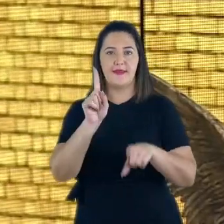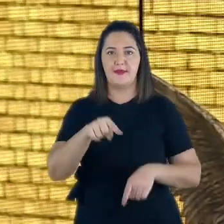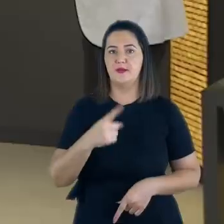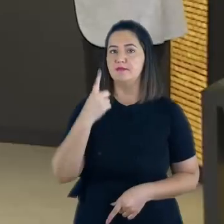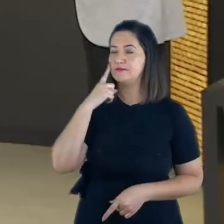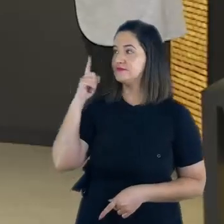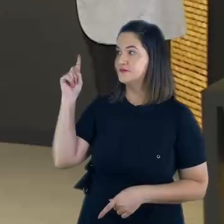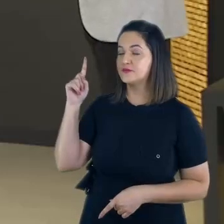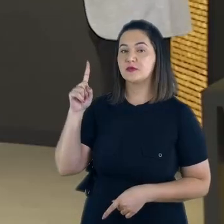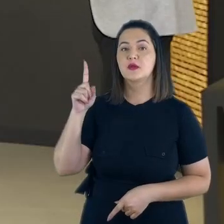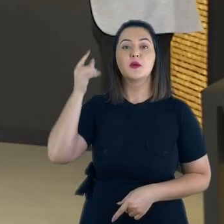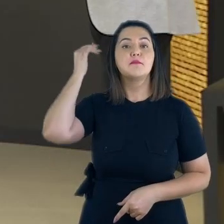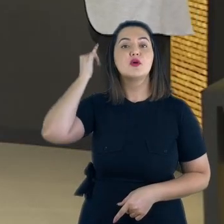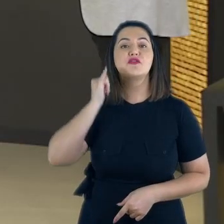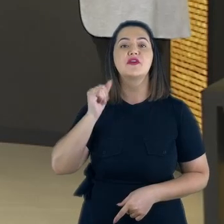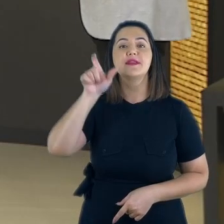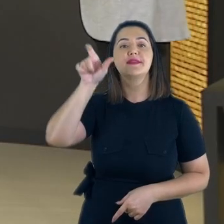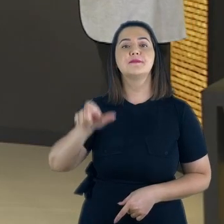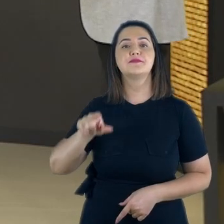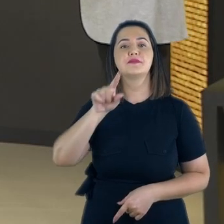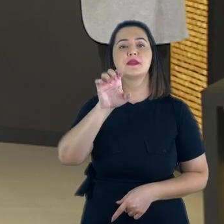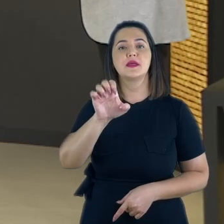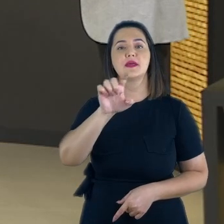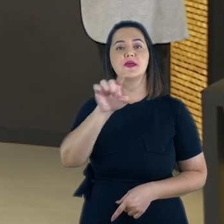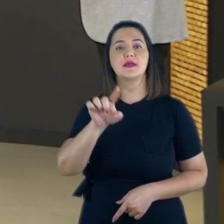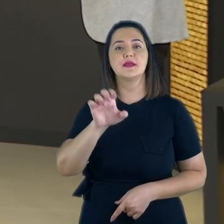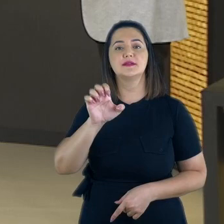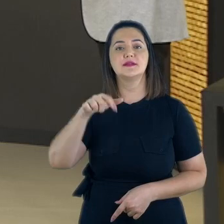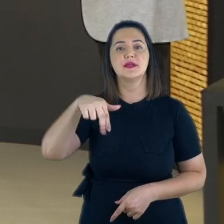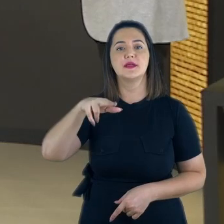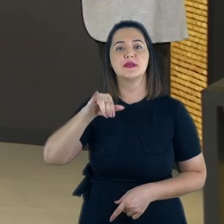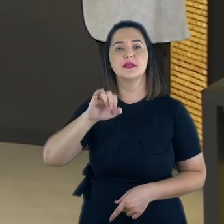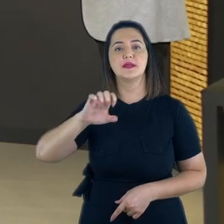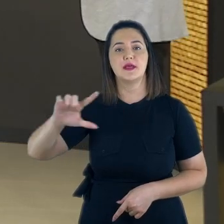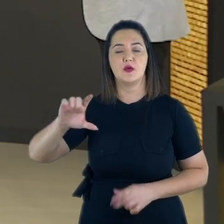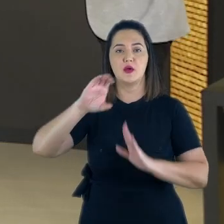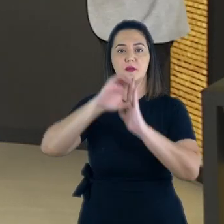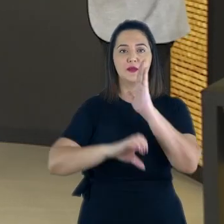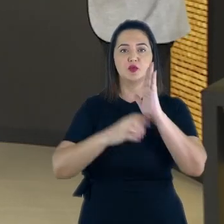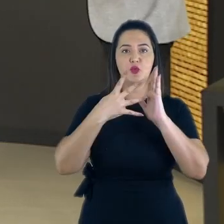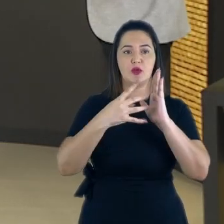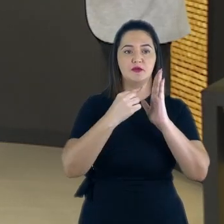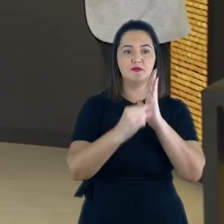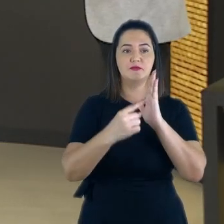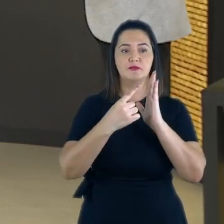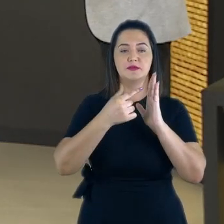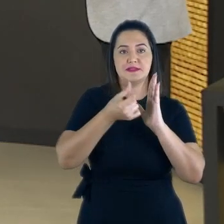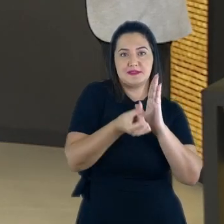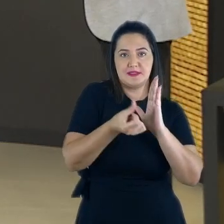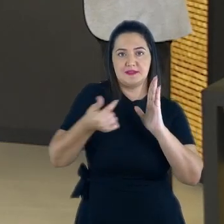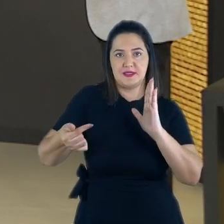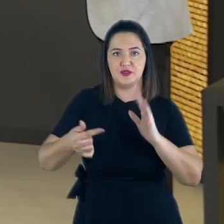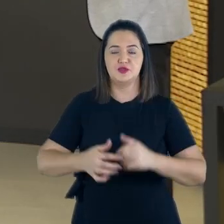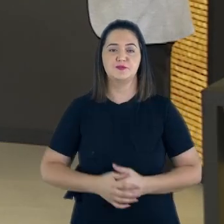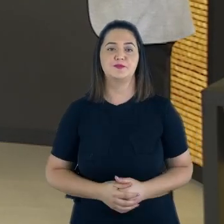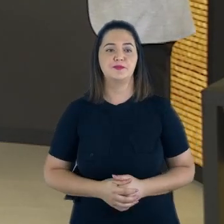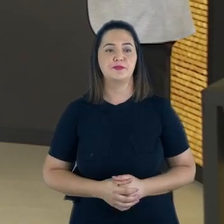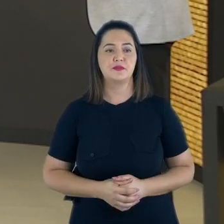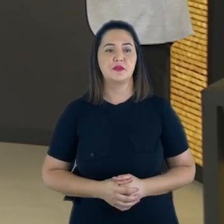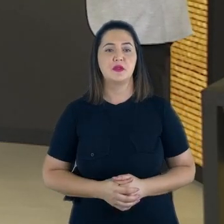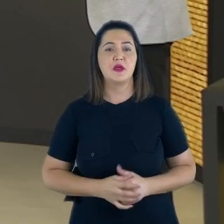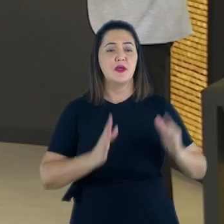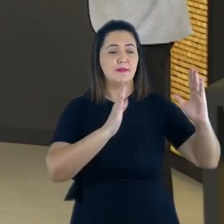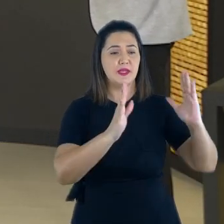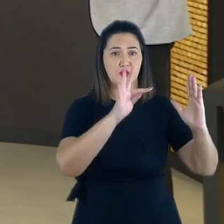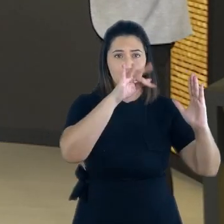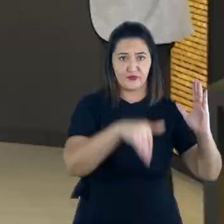aqui, olha. É do profeta Ezequiel. Ezequiel 4, versos 6 e 7. Terminado esse prazo, deite-se